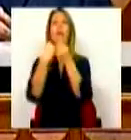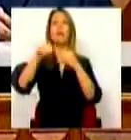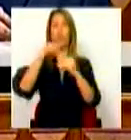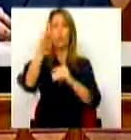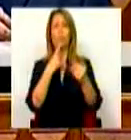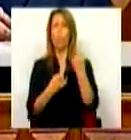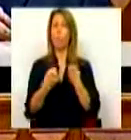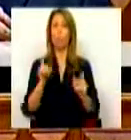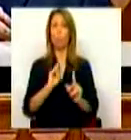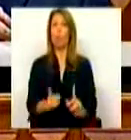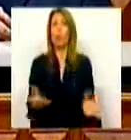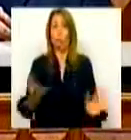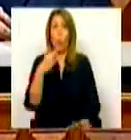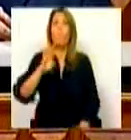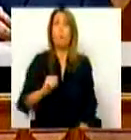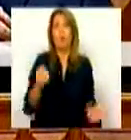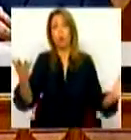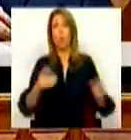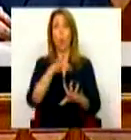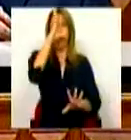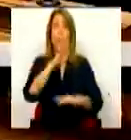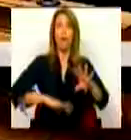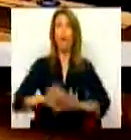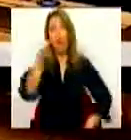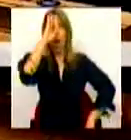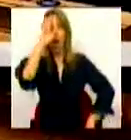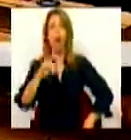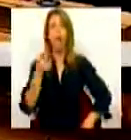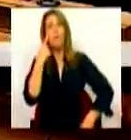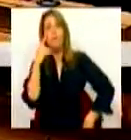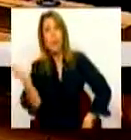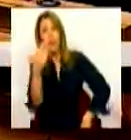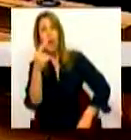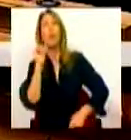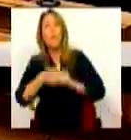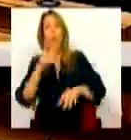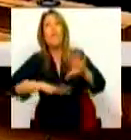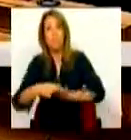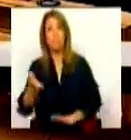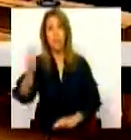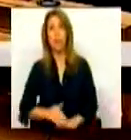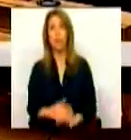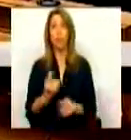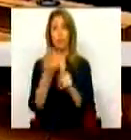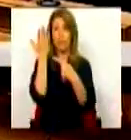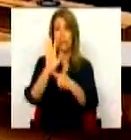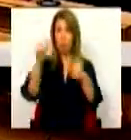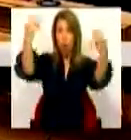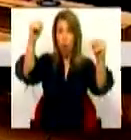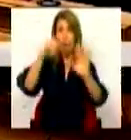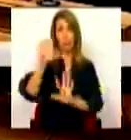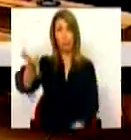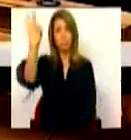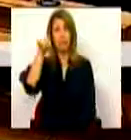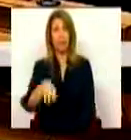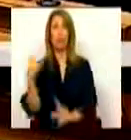o que é que o Partido Socialista ou o Governo têm feito sem previamente verificar se efetivamente fizeram. Porque o único exemplo que foi capaz de dar neste debate foi